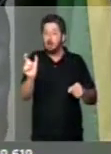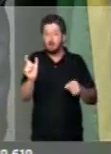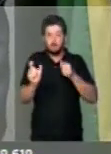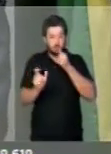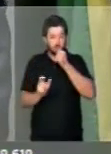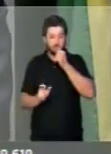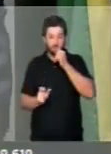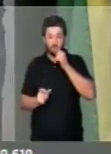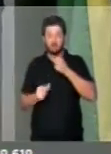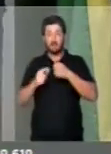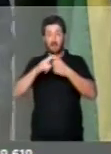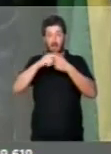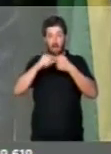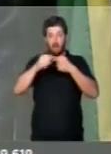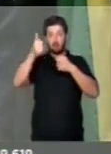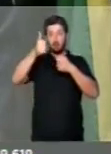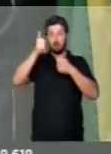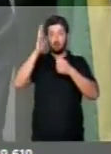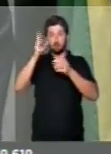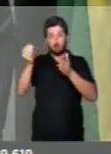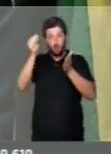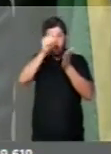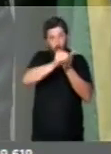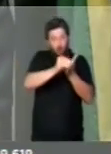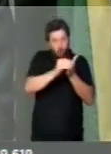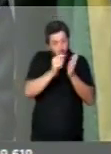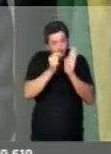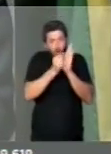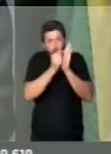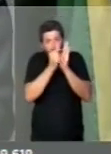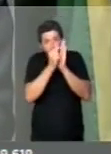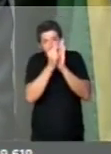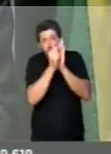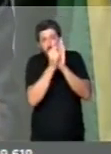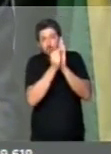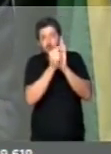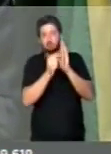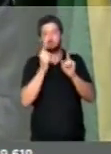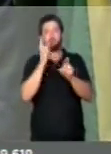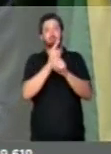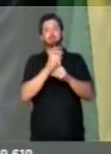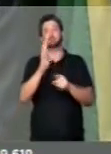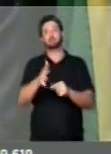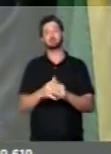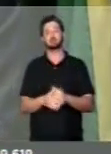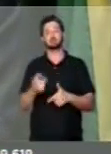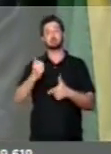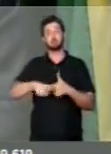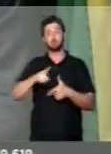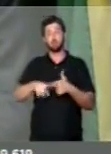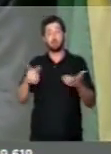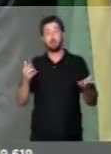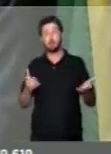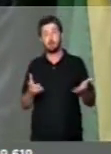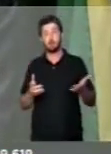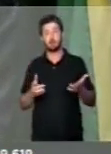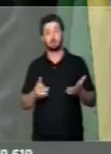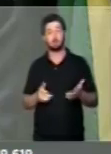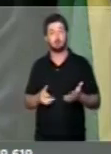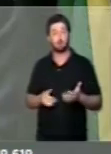já no artigo 1º, no primeiro artigo, nós encontramos problemas que precisam